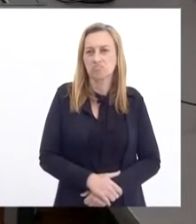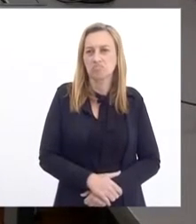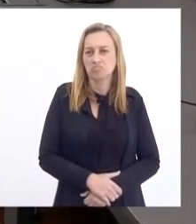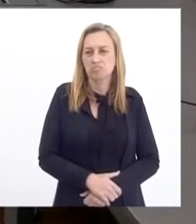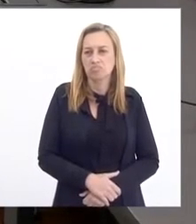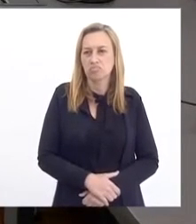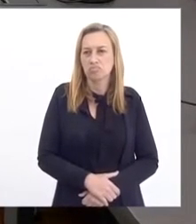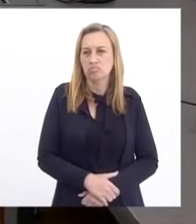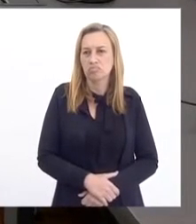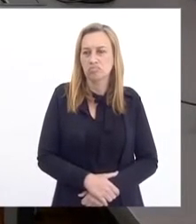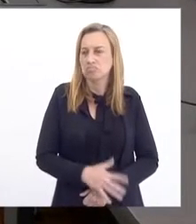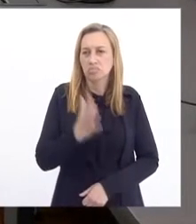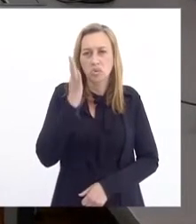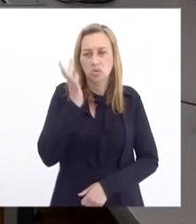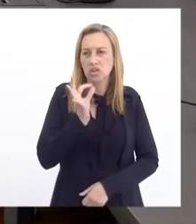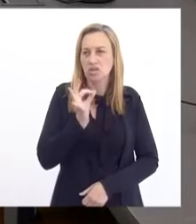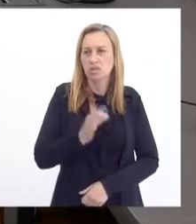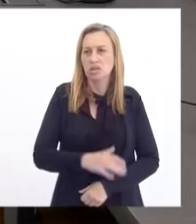Sim, querido, eu não sei.